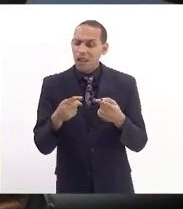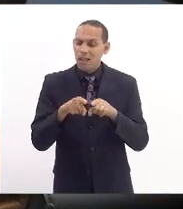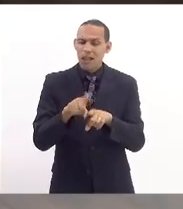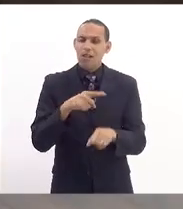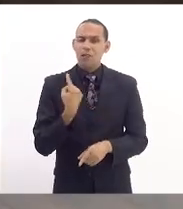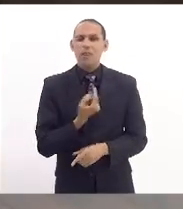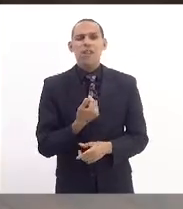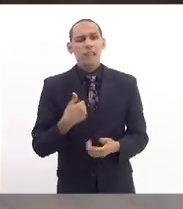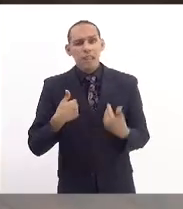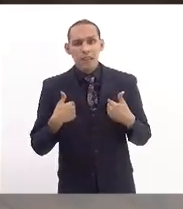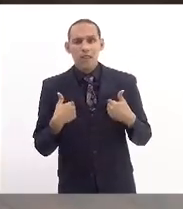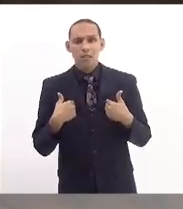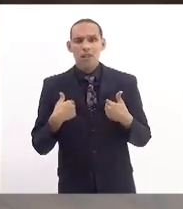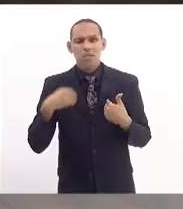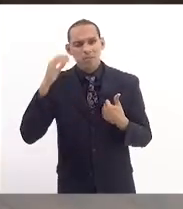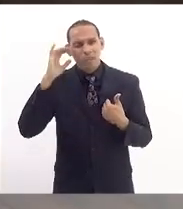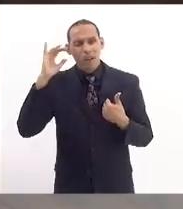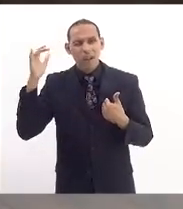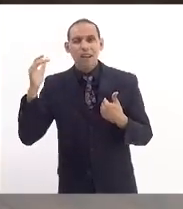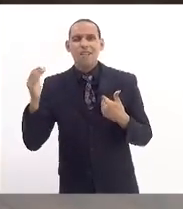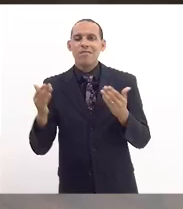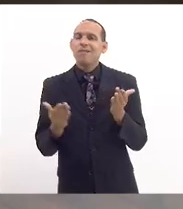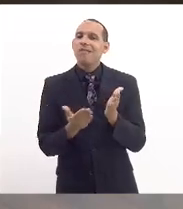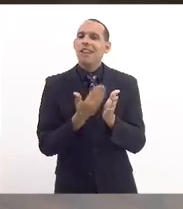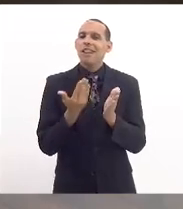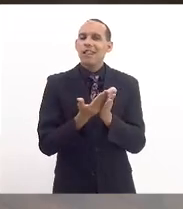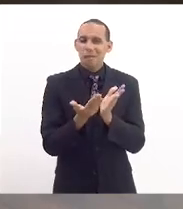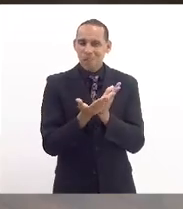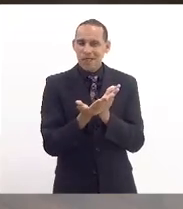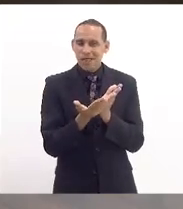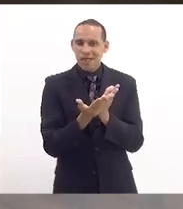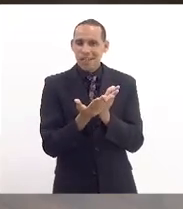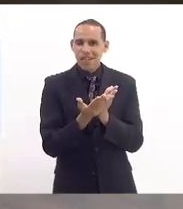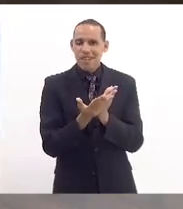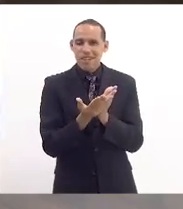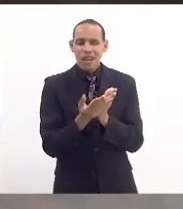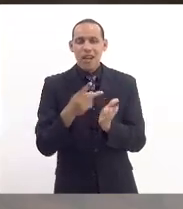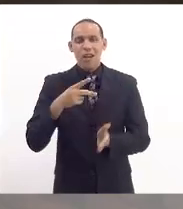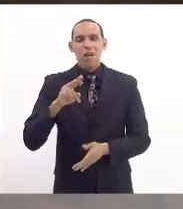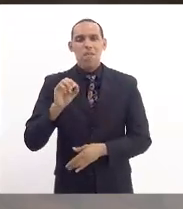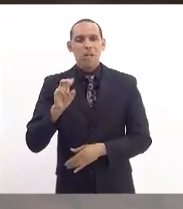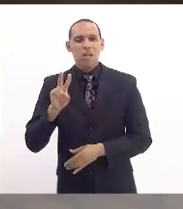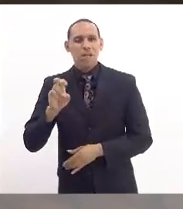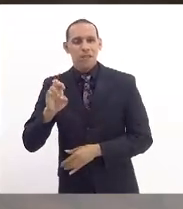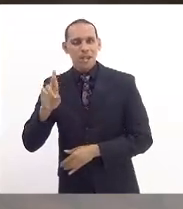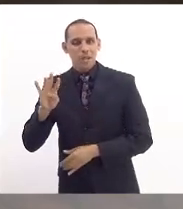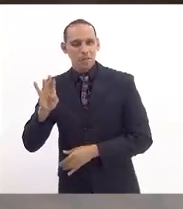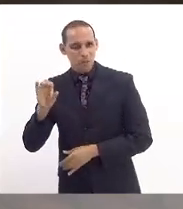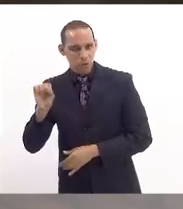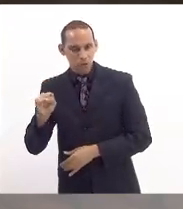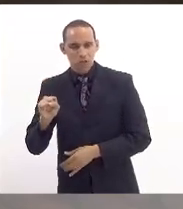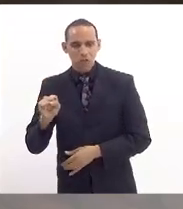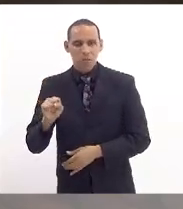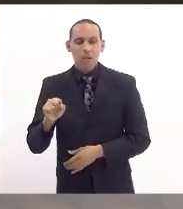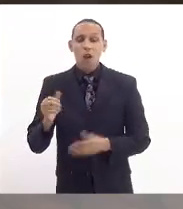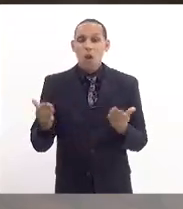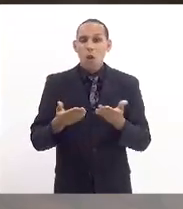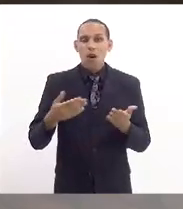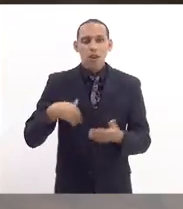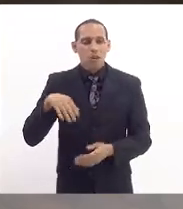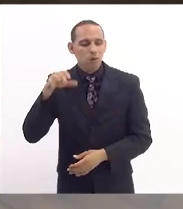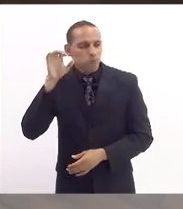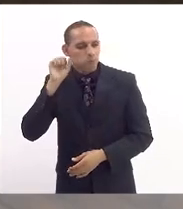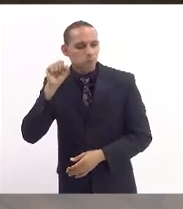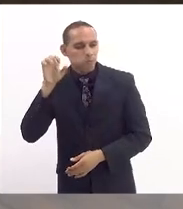eu tenho meditado no livro de provérbios esse mês e hoje é dia nove horas ouvindo provérbios